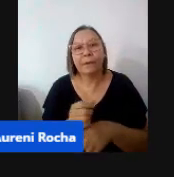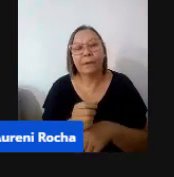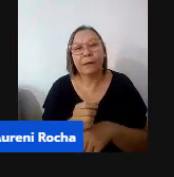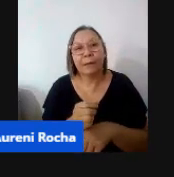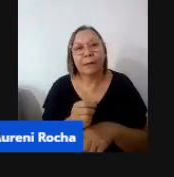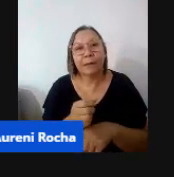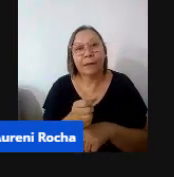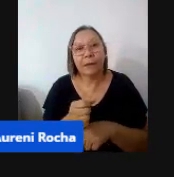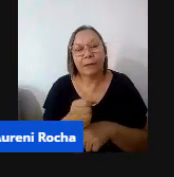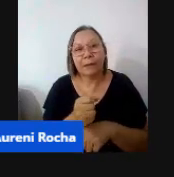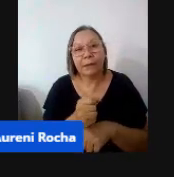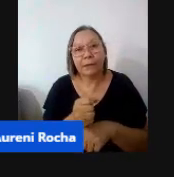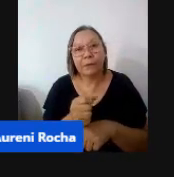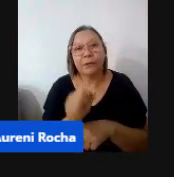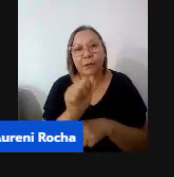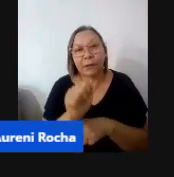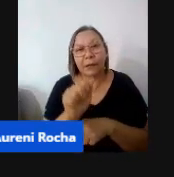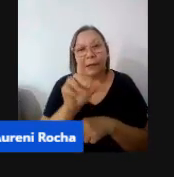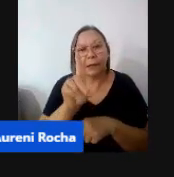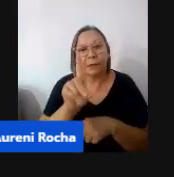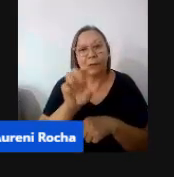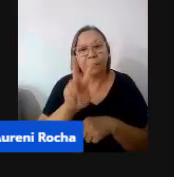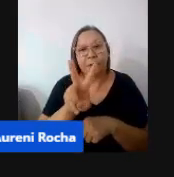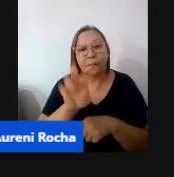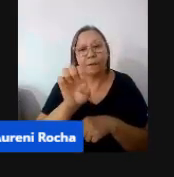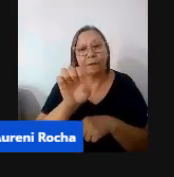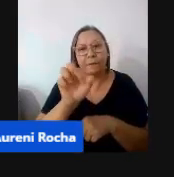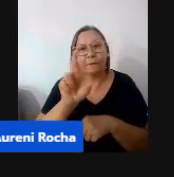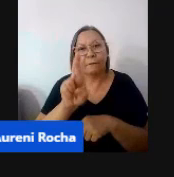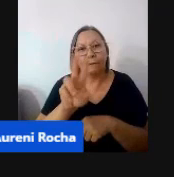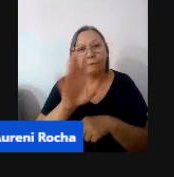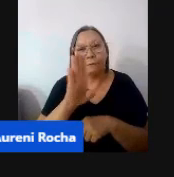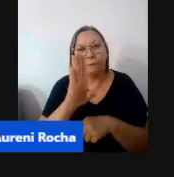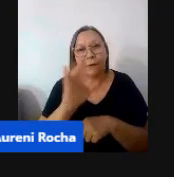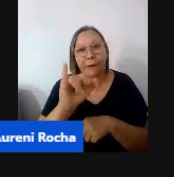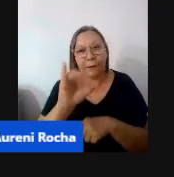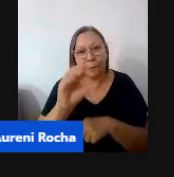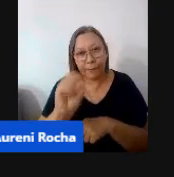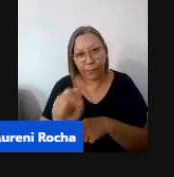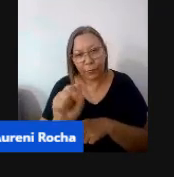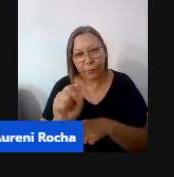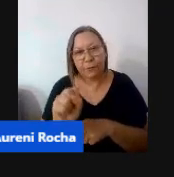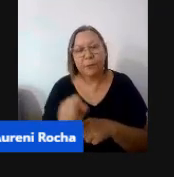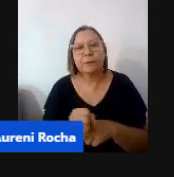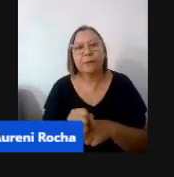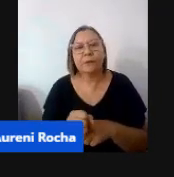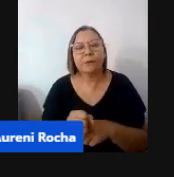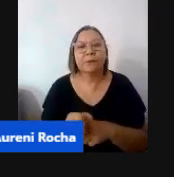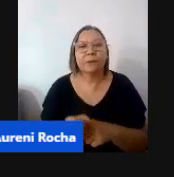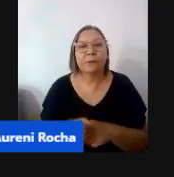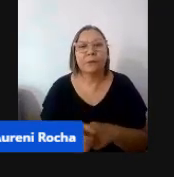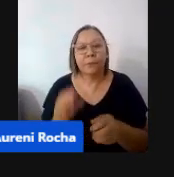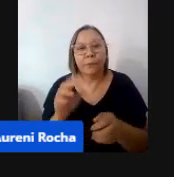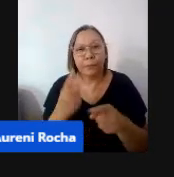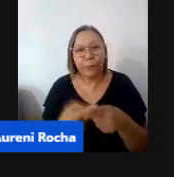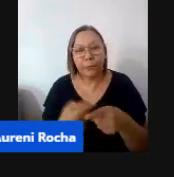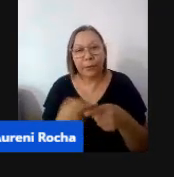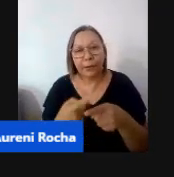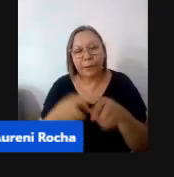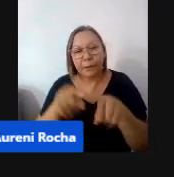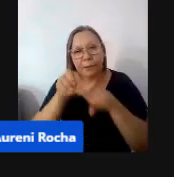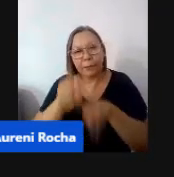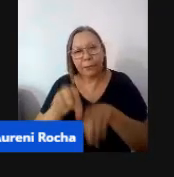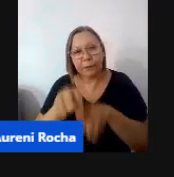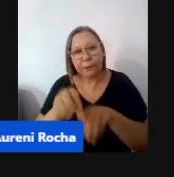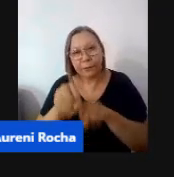as minhas aulas já no PowerPoint, deixar preparadas, porque além do ensino regular, né, o ensino médio, eu